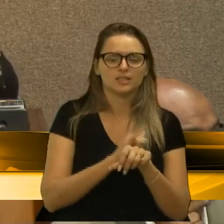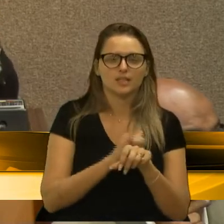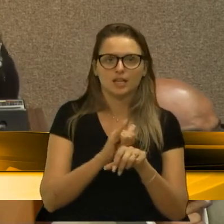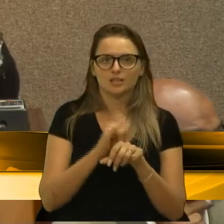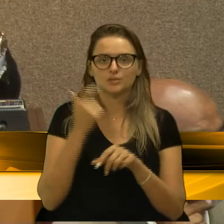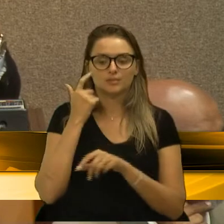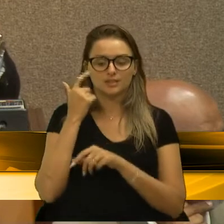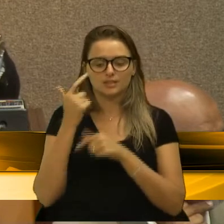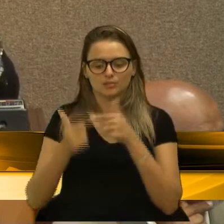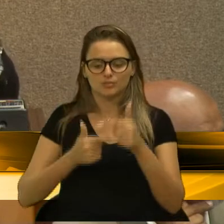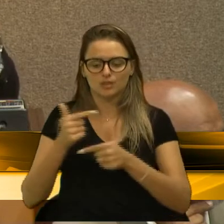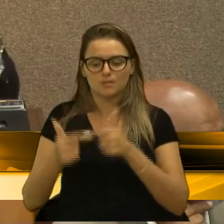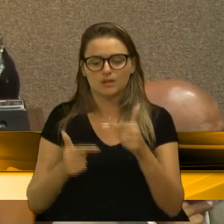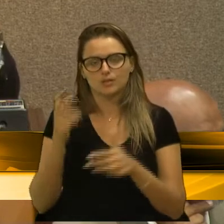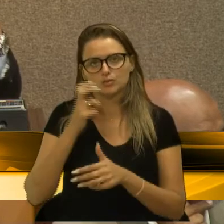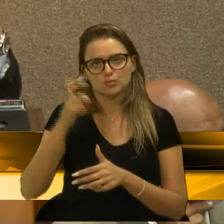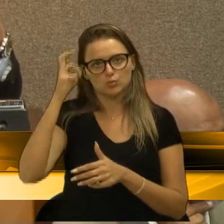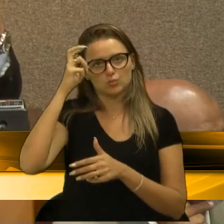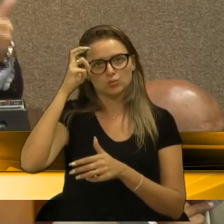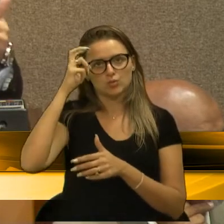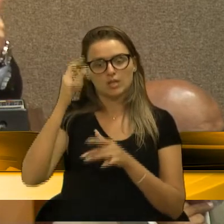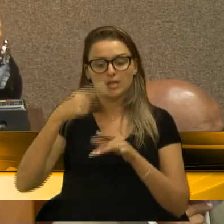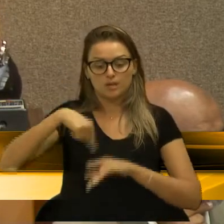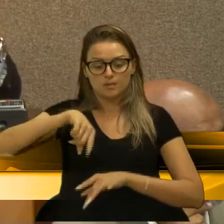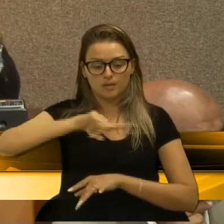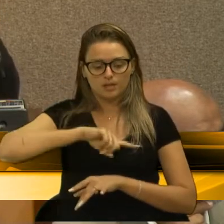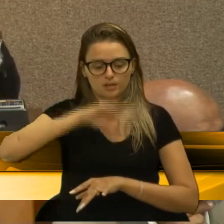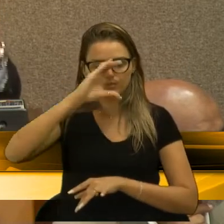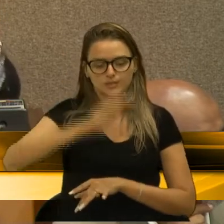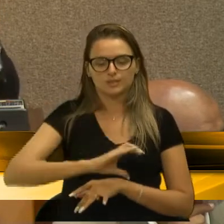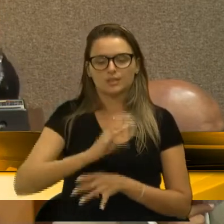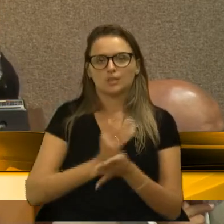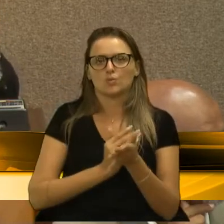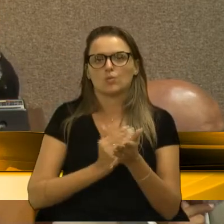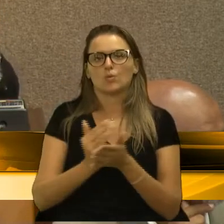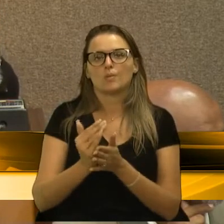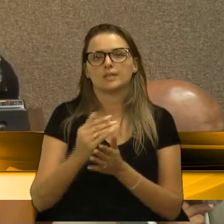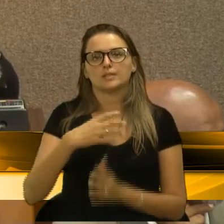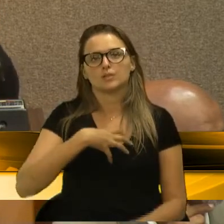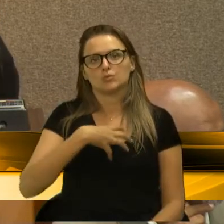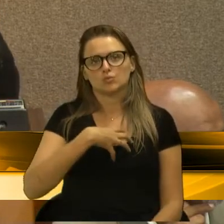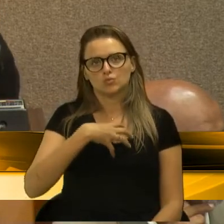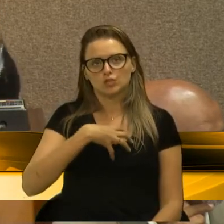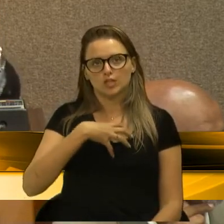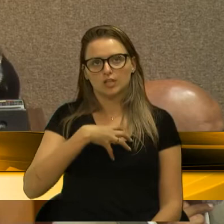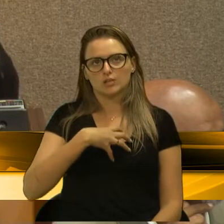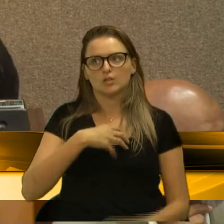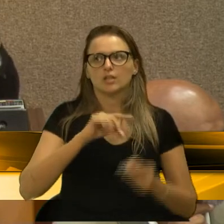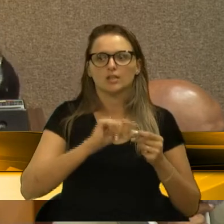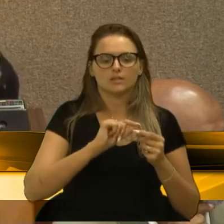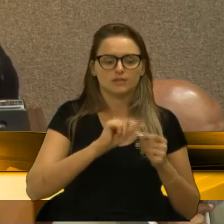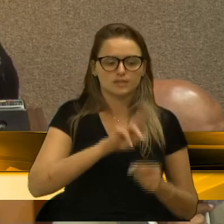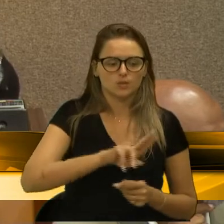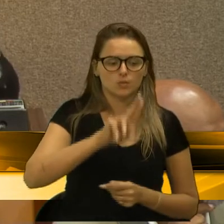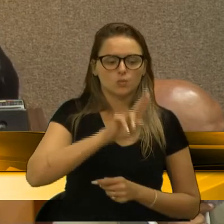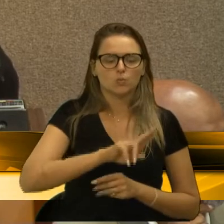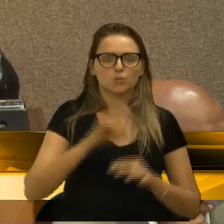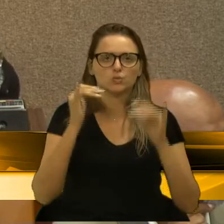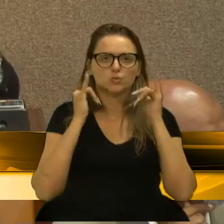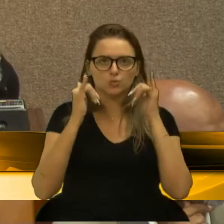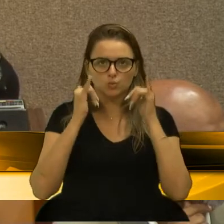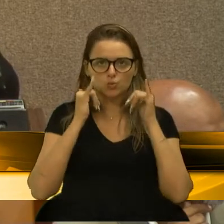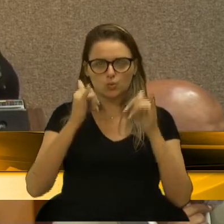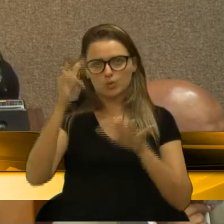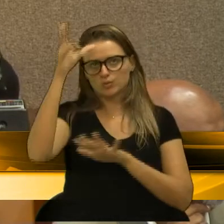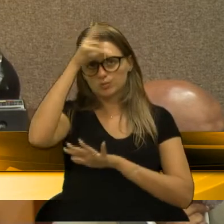de cultura para fazer com que nós, cidadãos, possamos, de uma certa forma, fazer a utilização do transporte